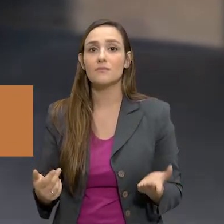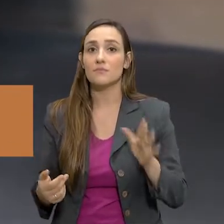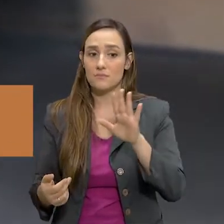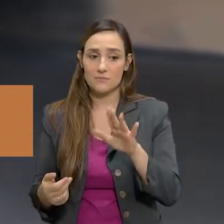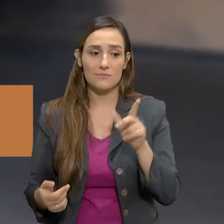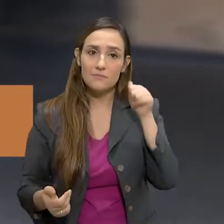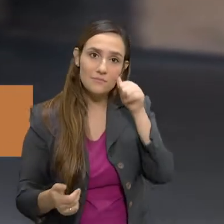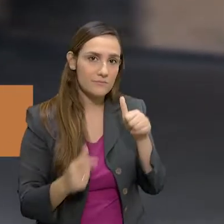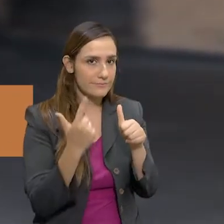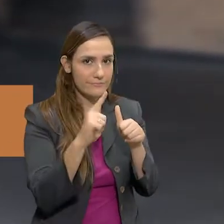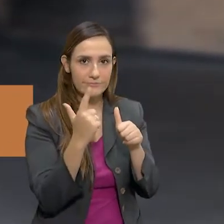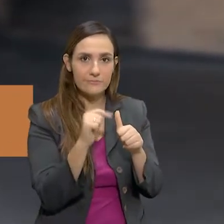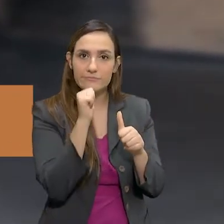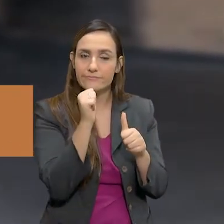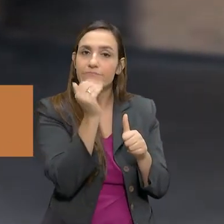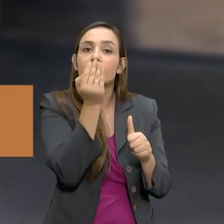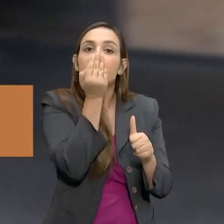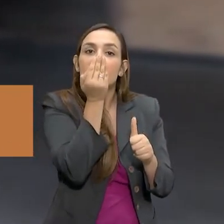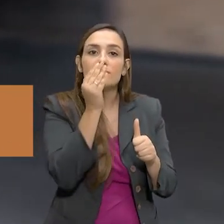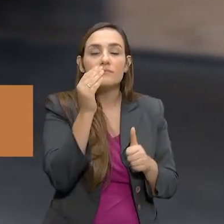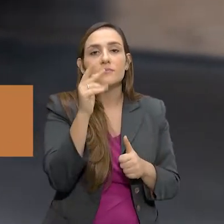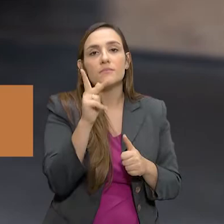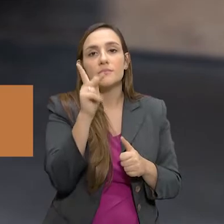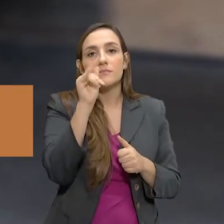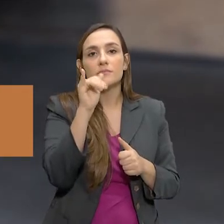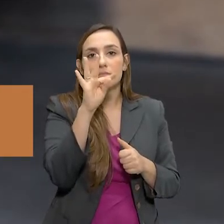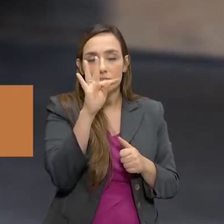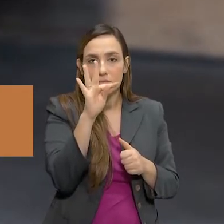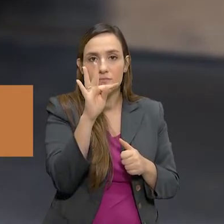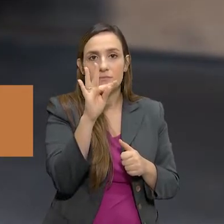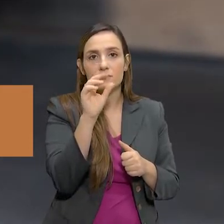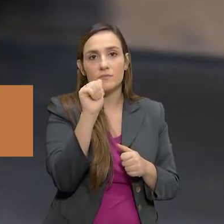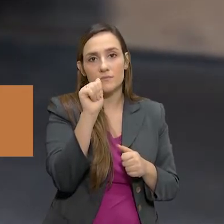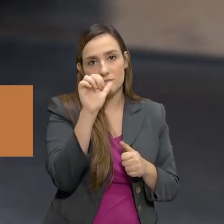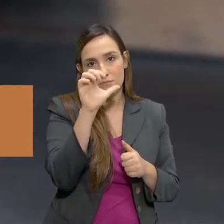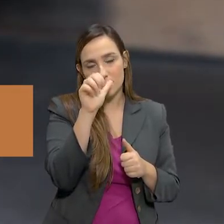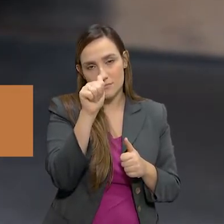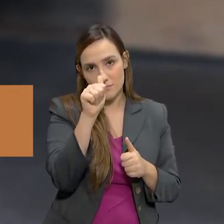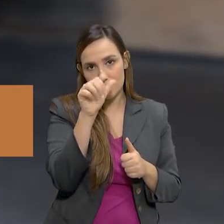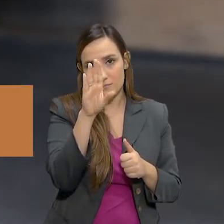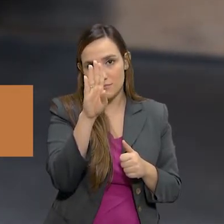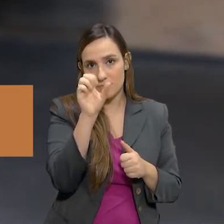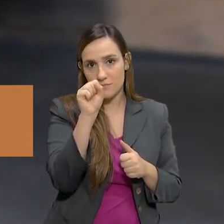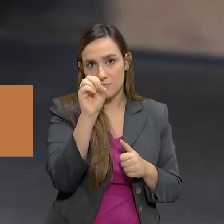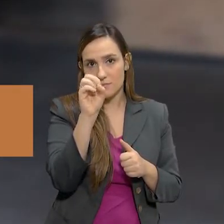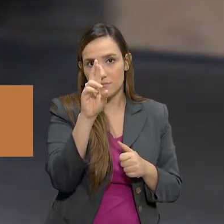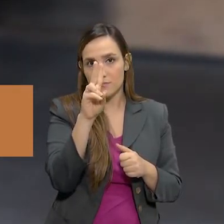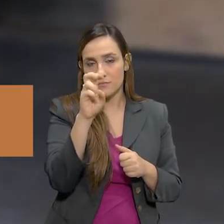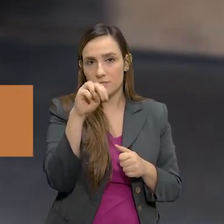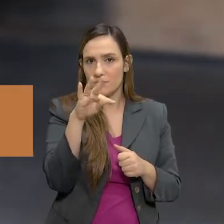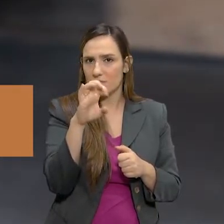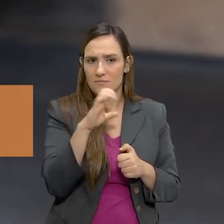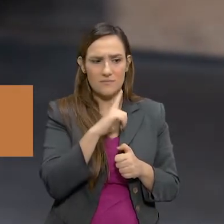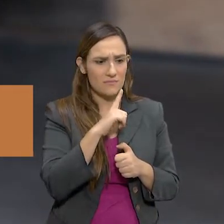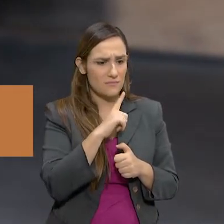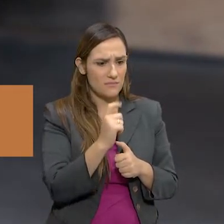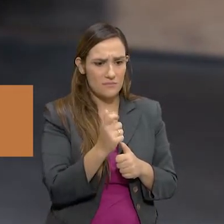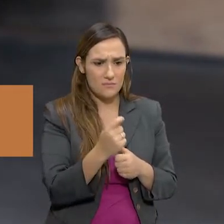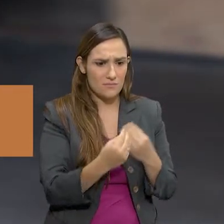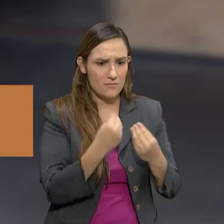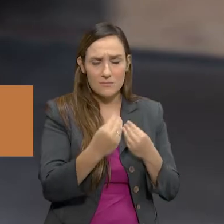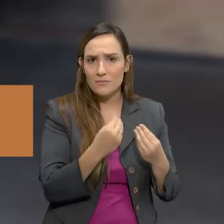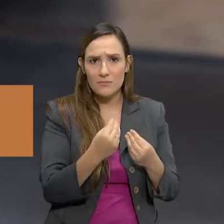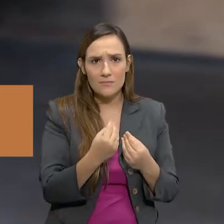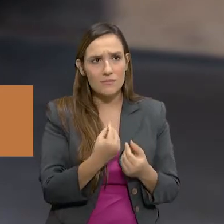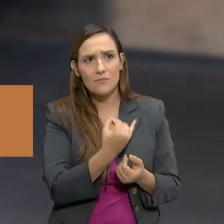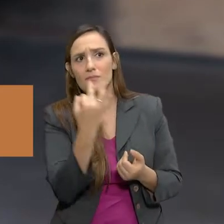elas ou não recebem mesmo, né, como kit o absorvente, ou recebem muito pouco, que não dá para a